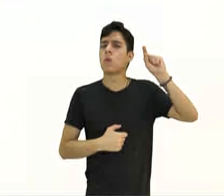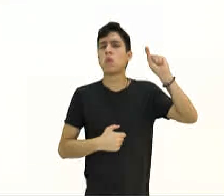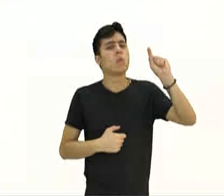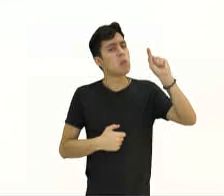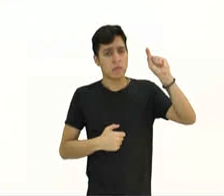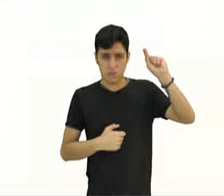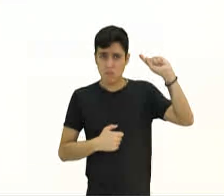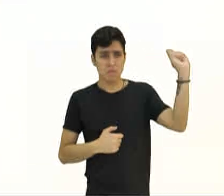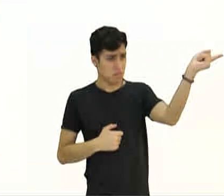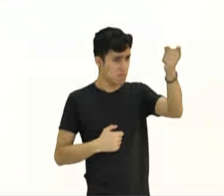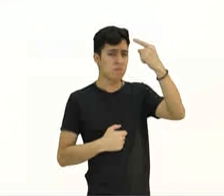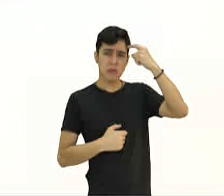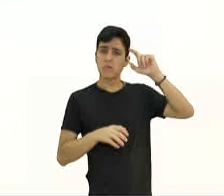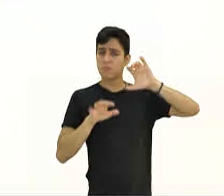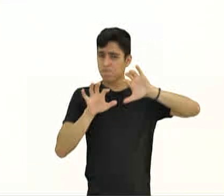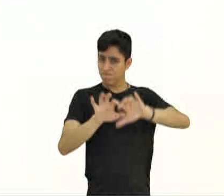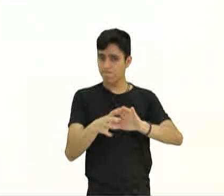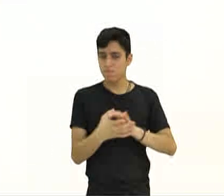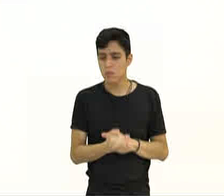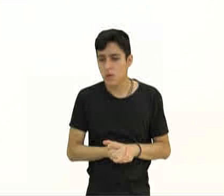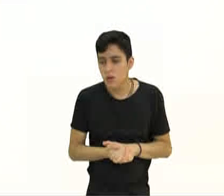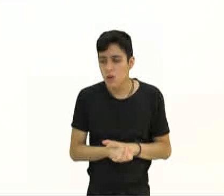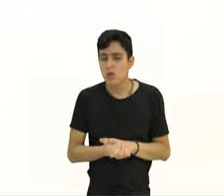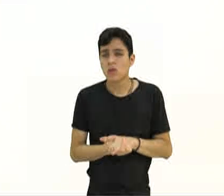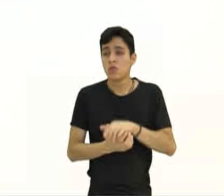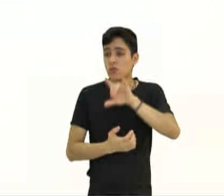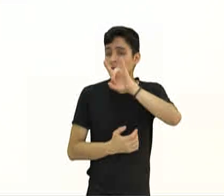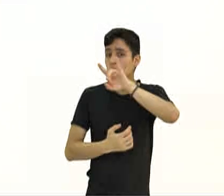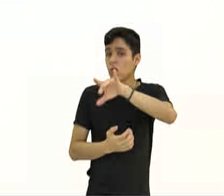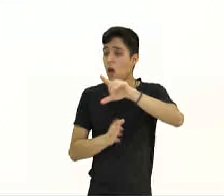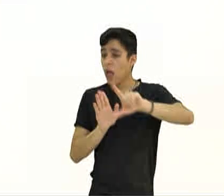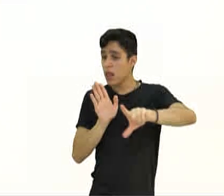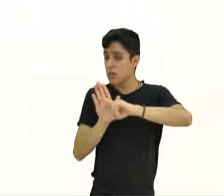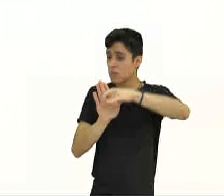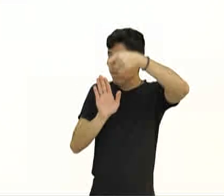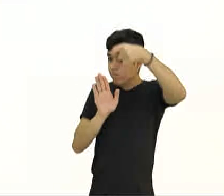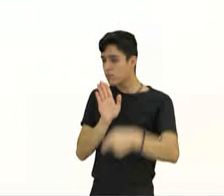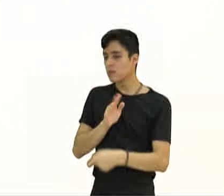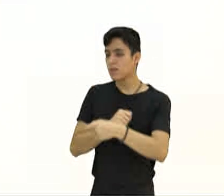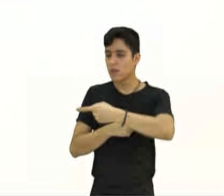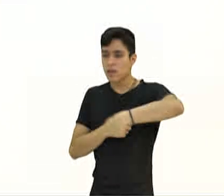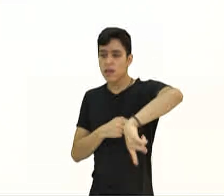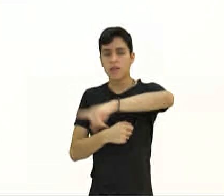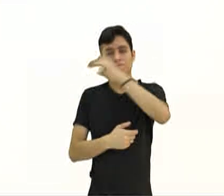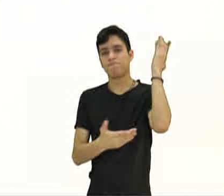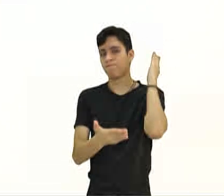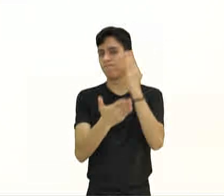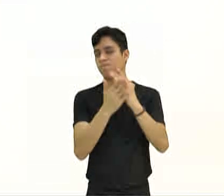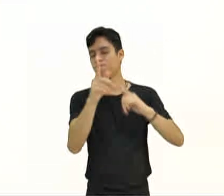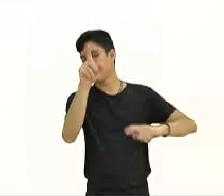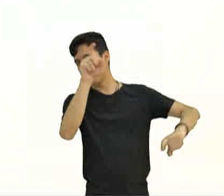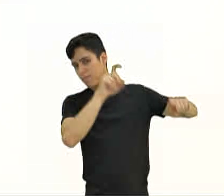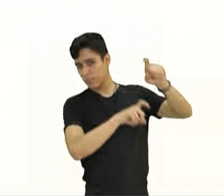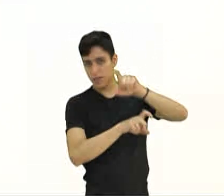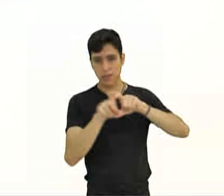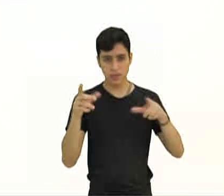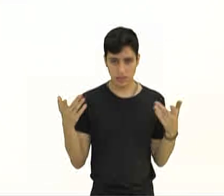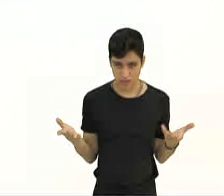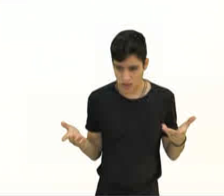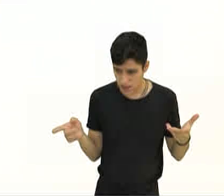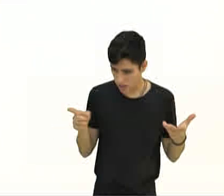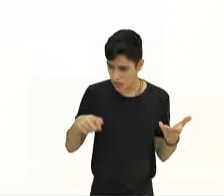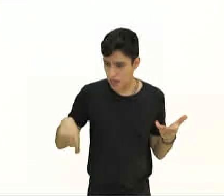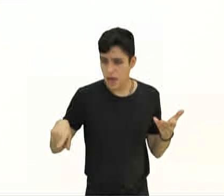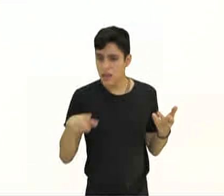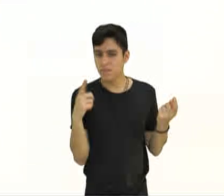assim como muitos cidadãos pensam, apenas com a aplicação da lei essas ações terão fim. Portanto, eles deveriam responder